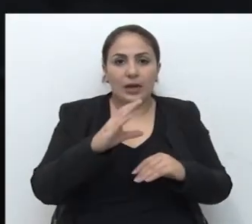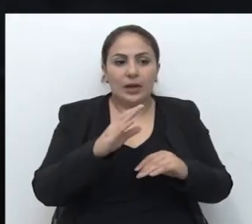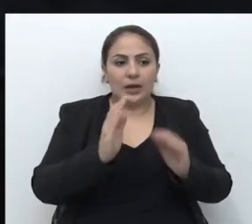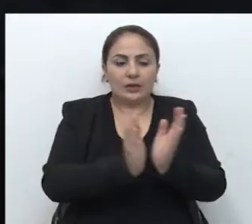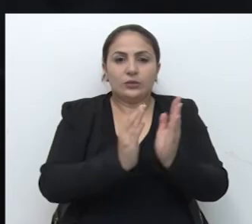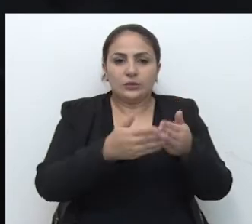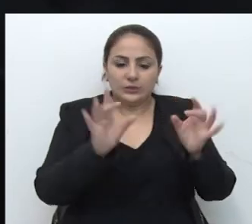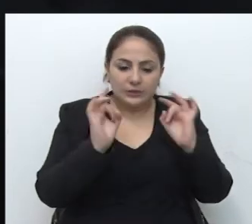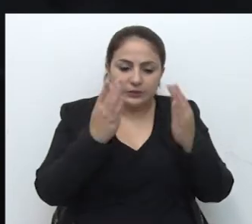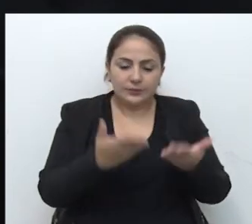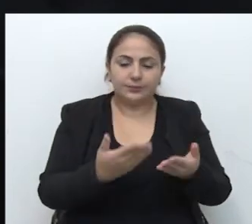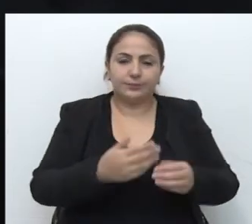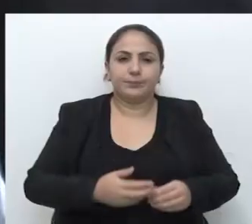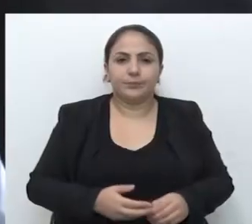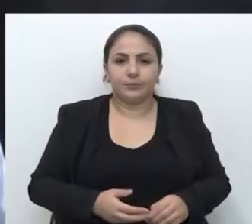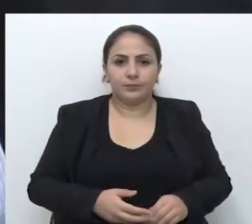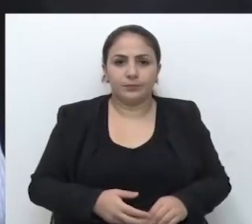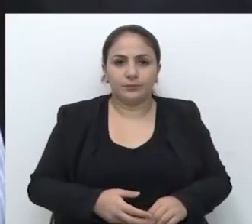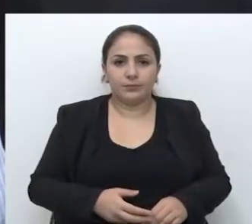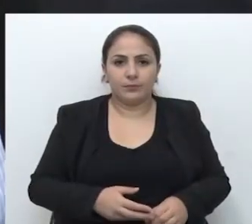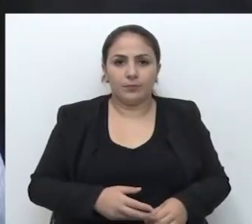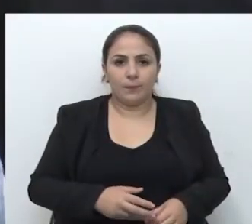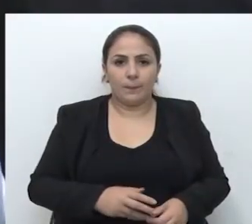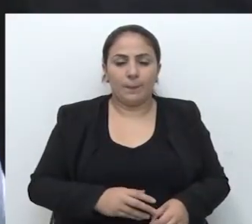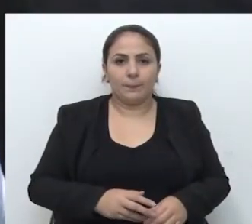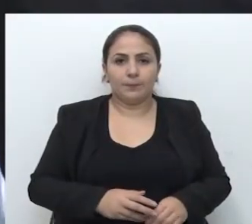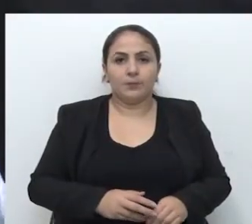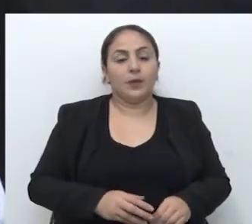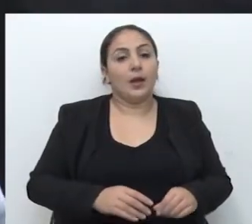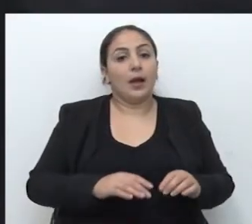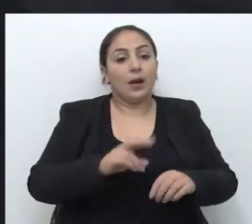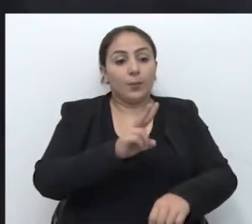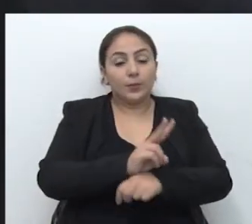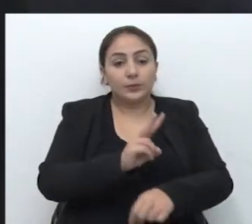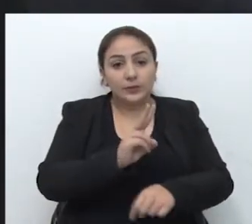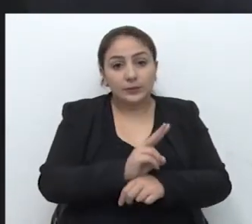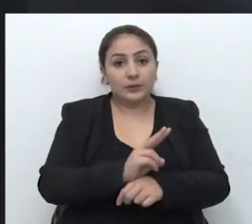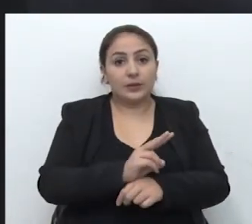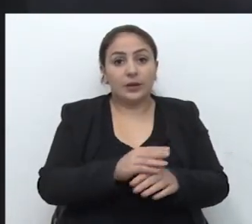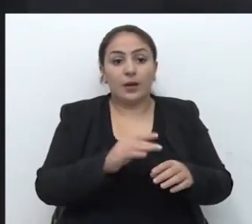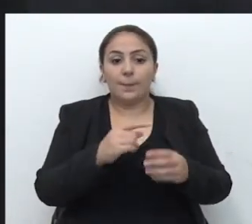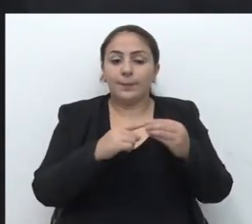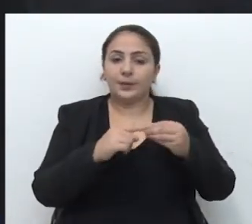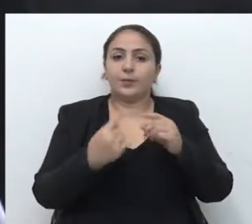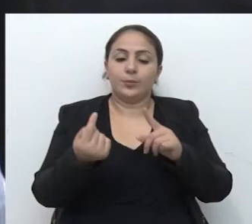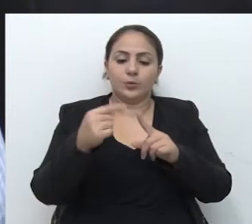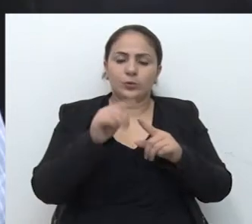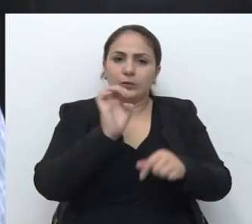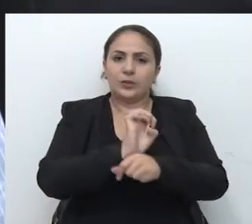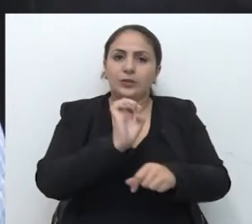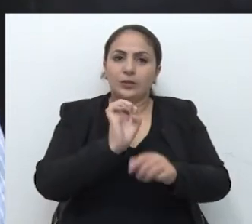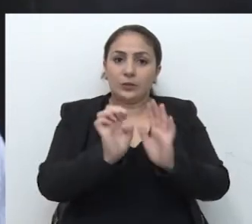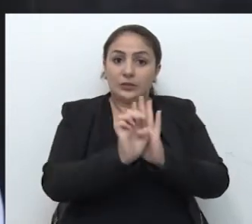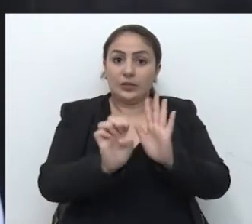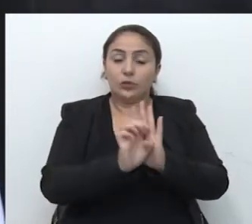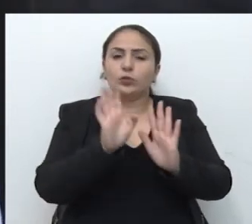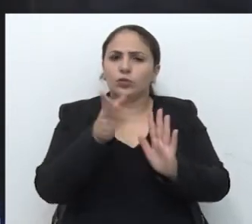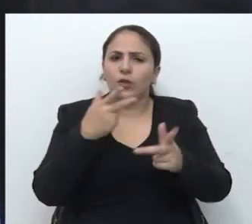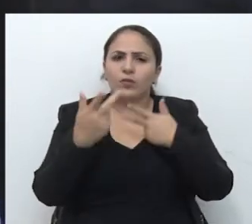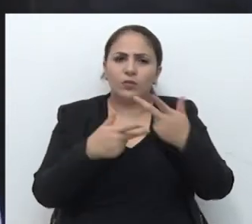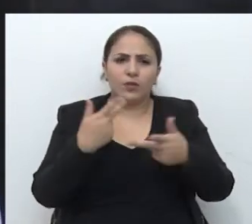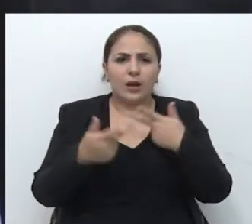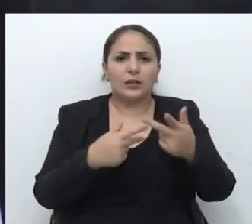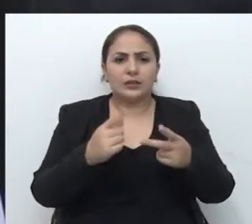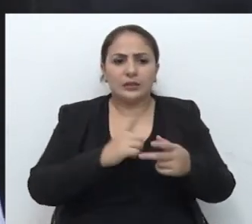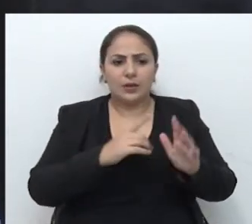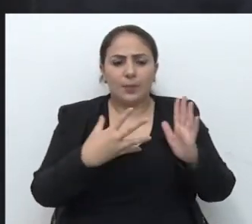cartórios especializados. A proteção ao idoso é uma prioridade. O Estatuto já prevê isso. Temos aqui uma rede de